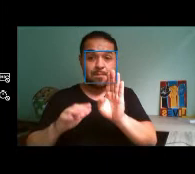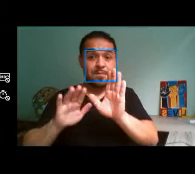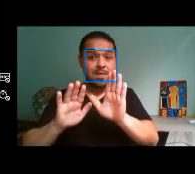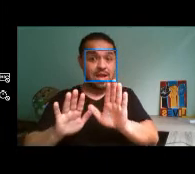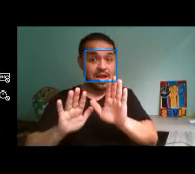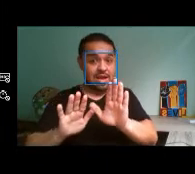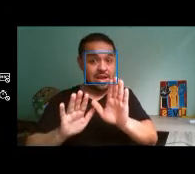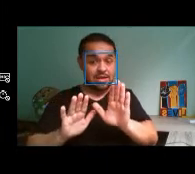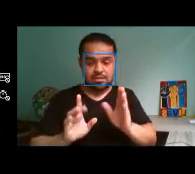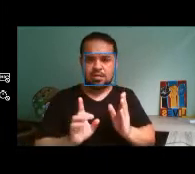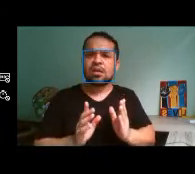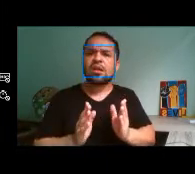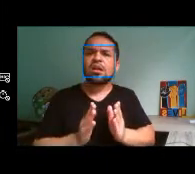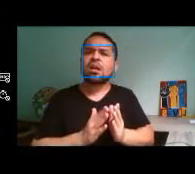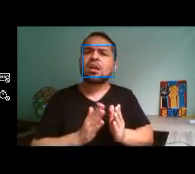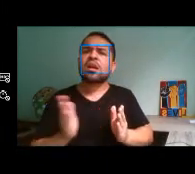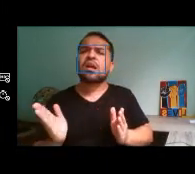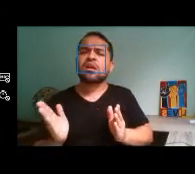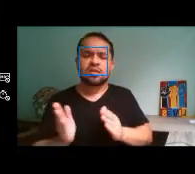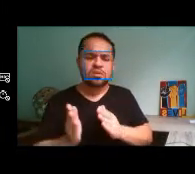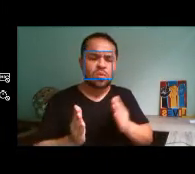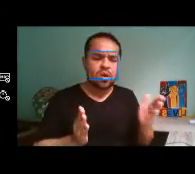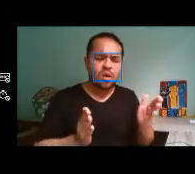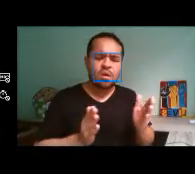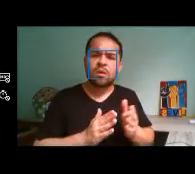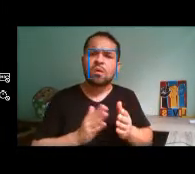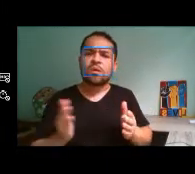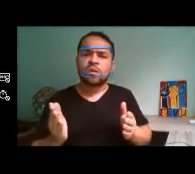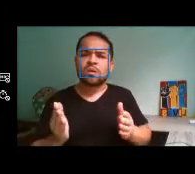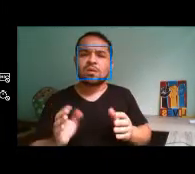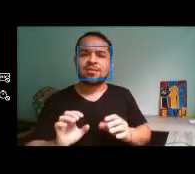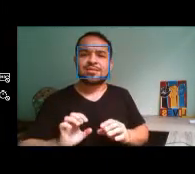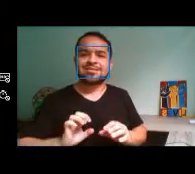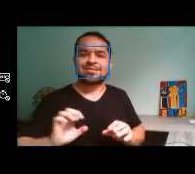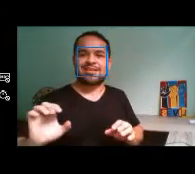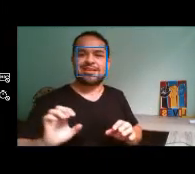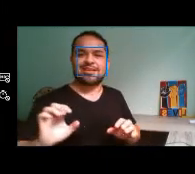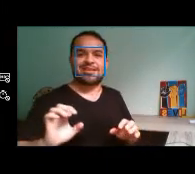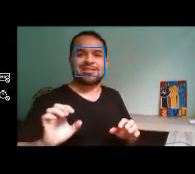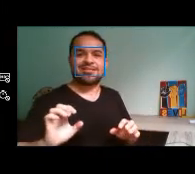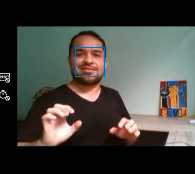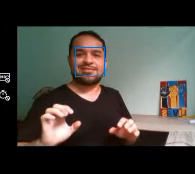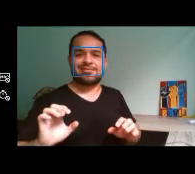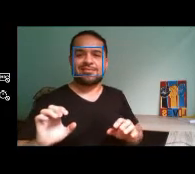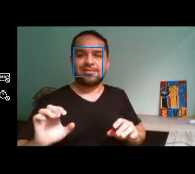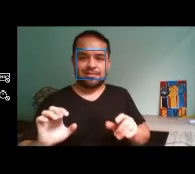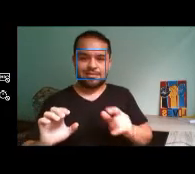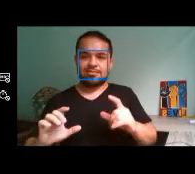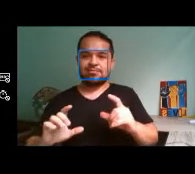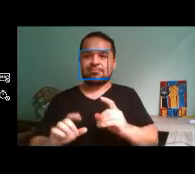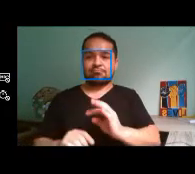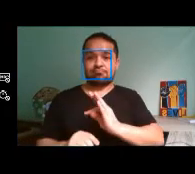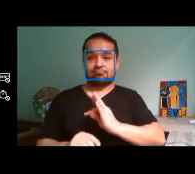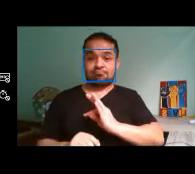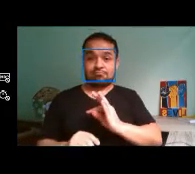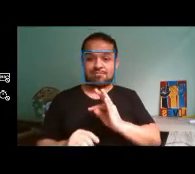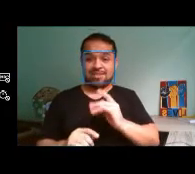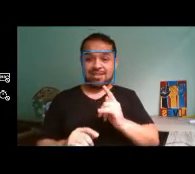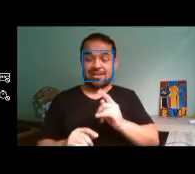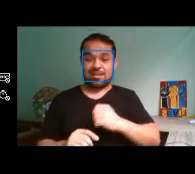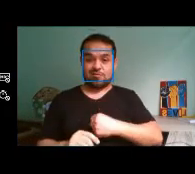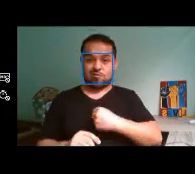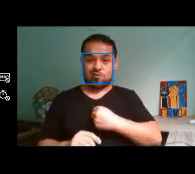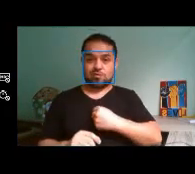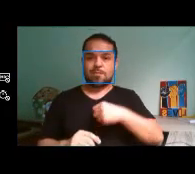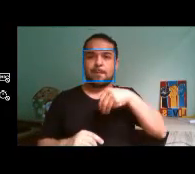o detalhamento, busto, mas veja, no primeiro sinal estava no meio, né? Na posição medial. Agora está do